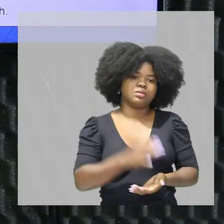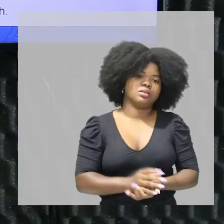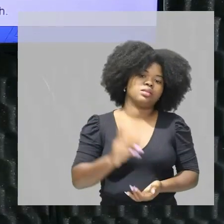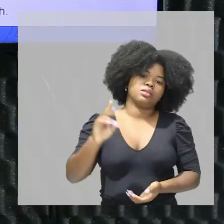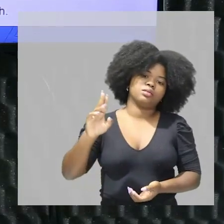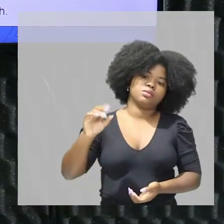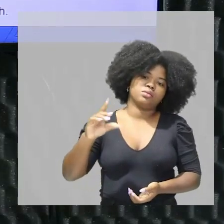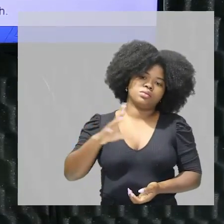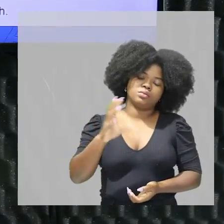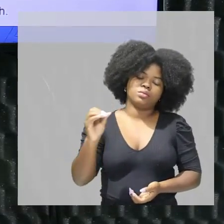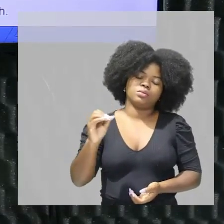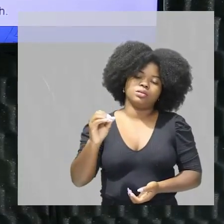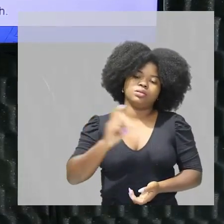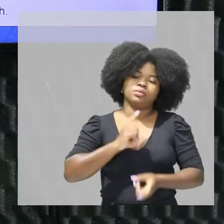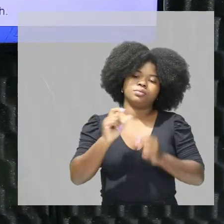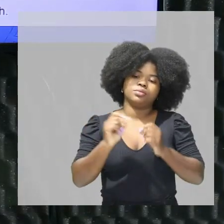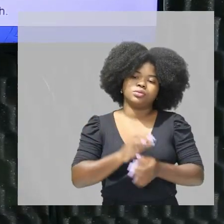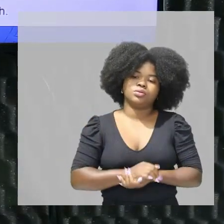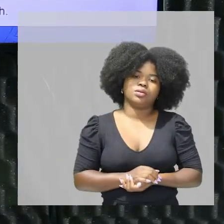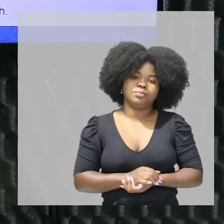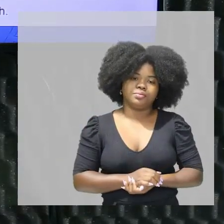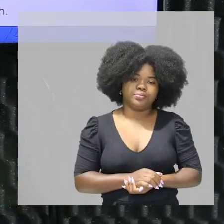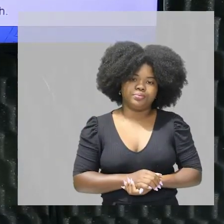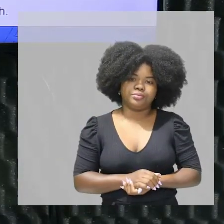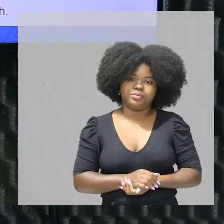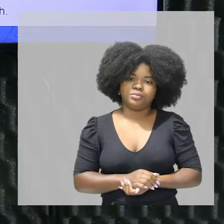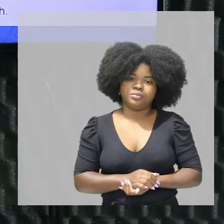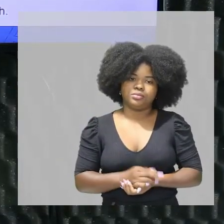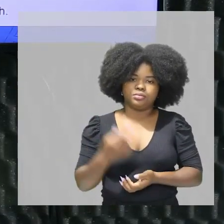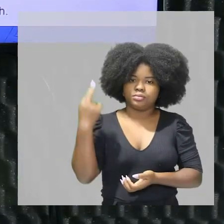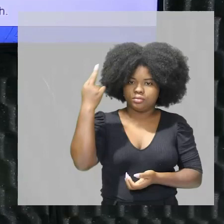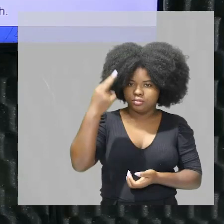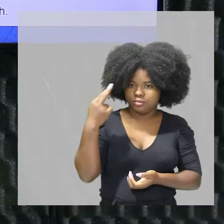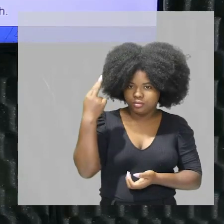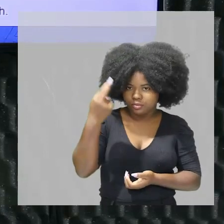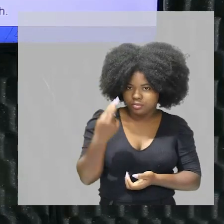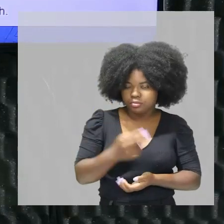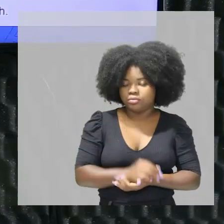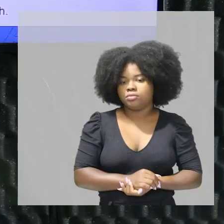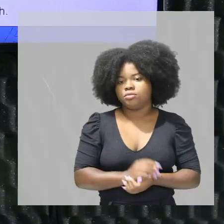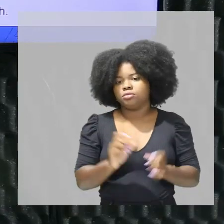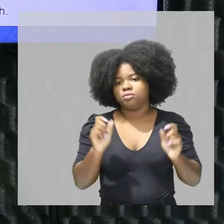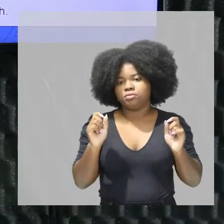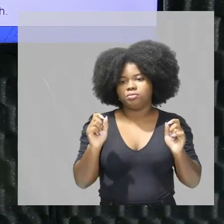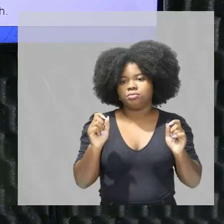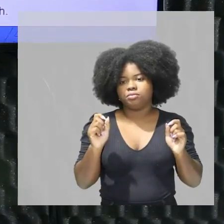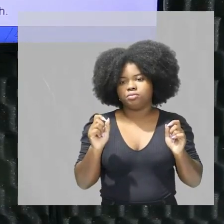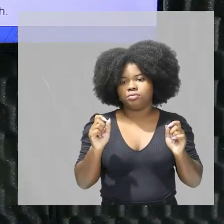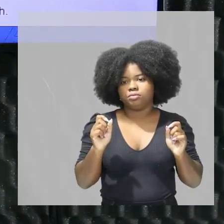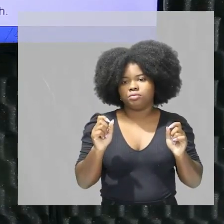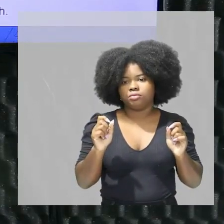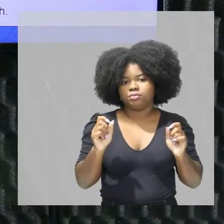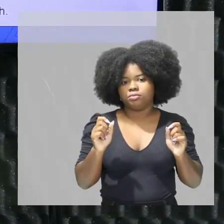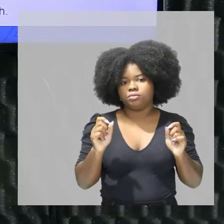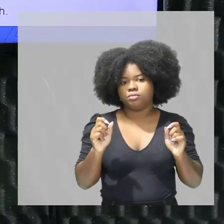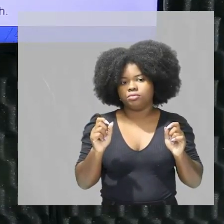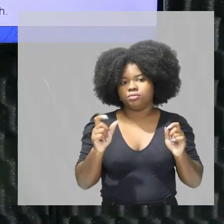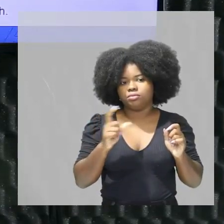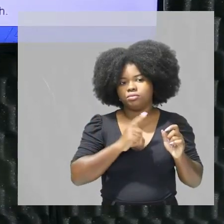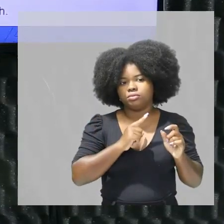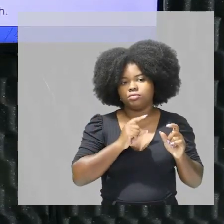levada aí quando a gente fala em dedução nós estamos falando já de um raciocínio que ele vai na